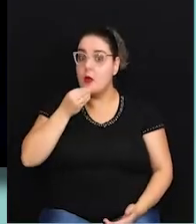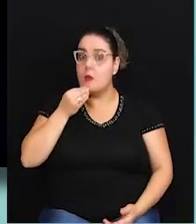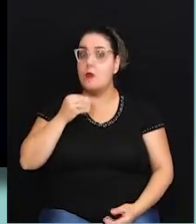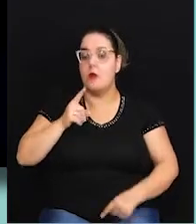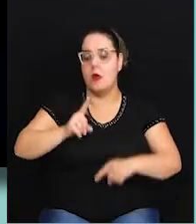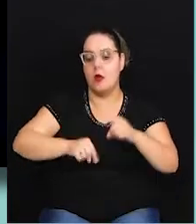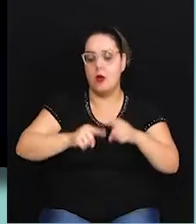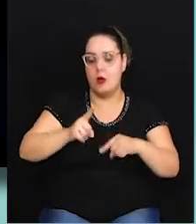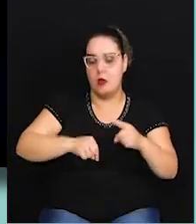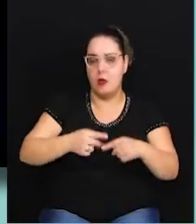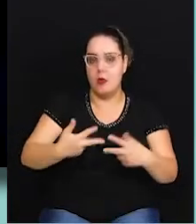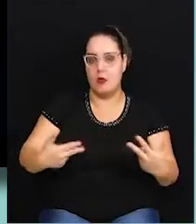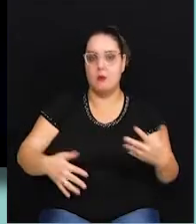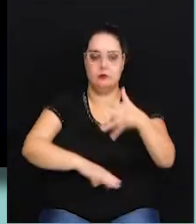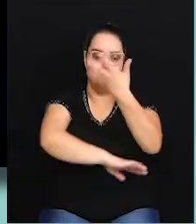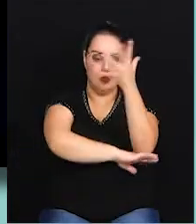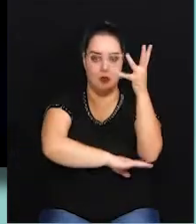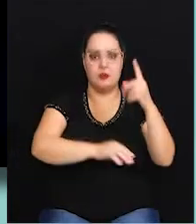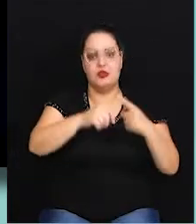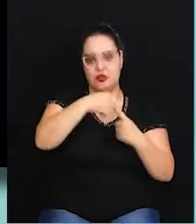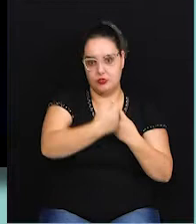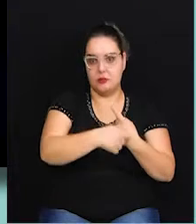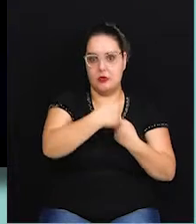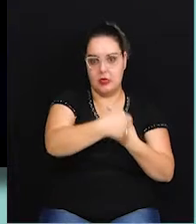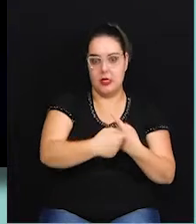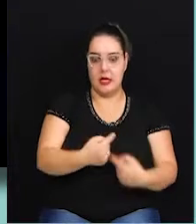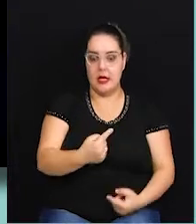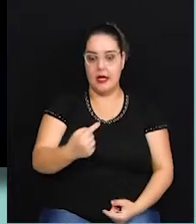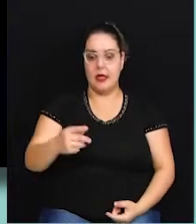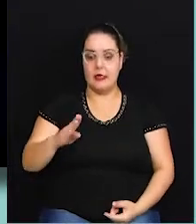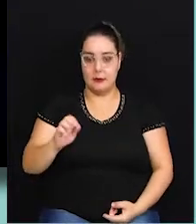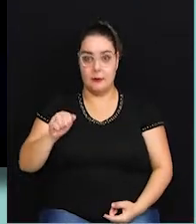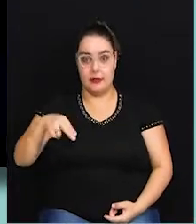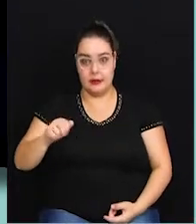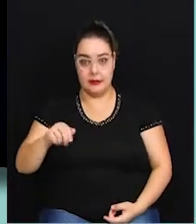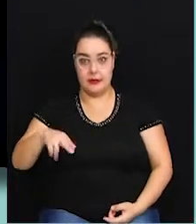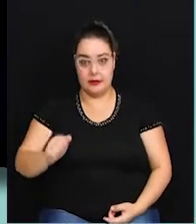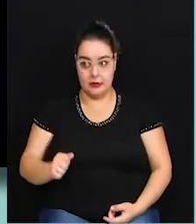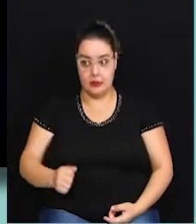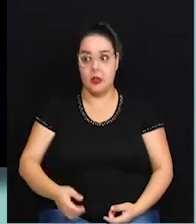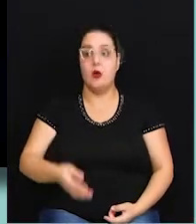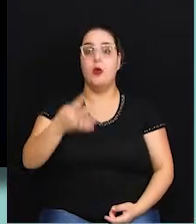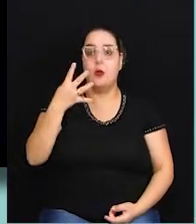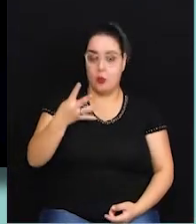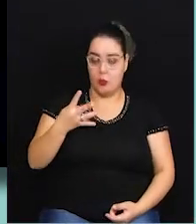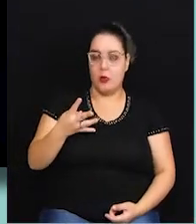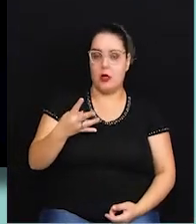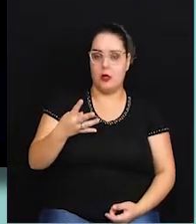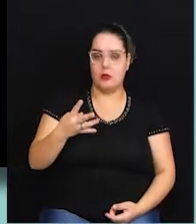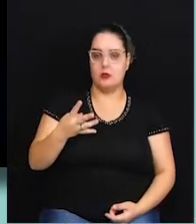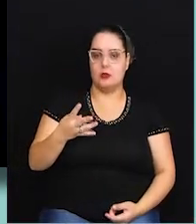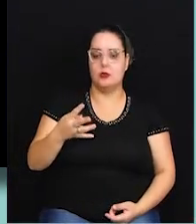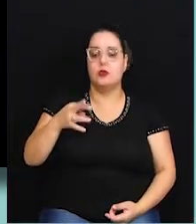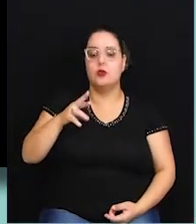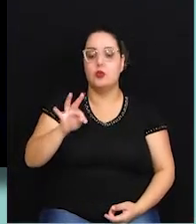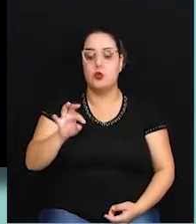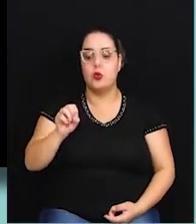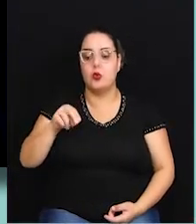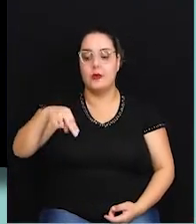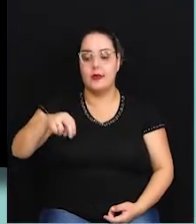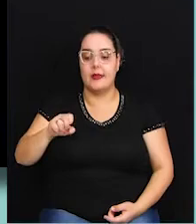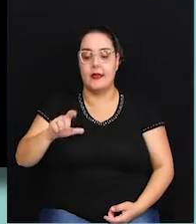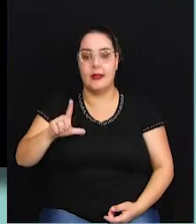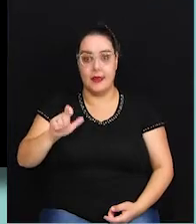aproveitar o resíduo da bananeira, que a cada tonelada de banana são produzidas 4 toneladas de resíduos. Então, nós